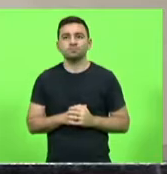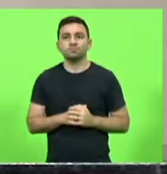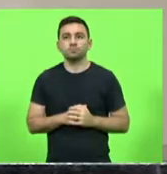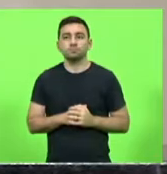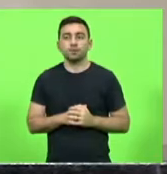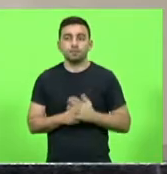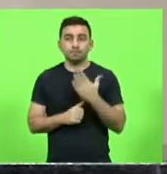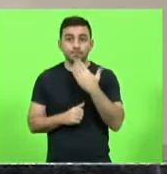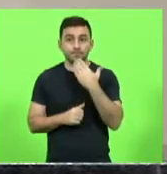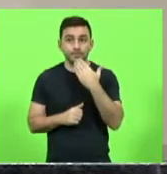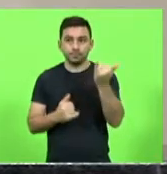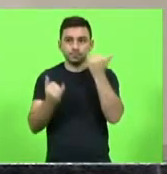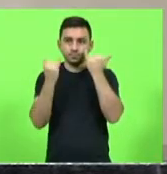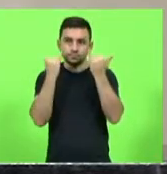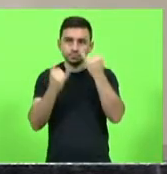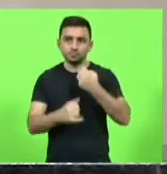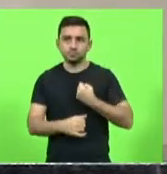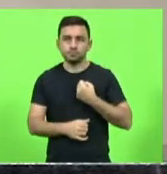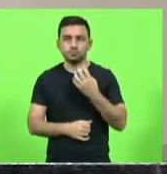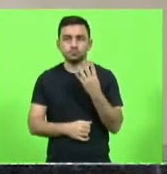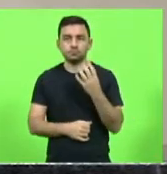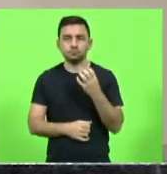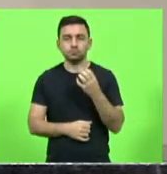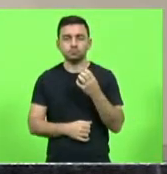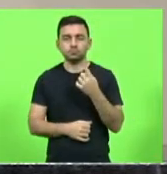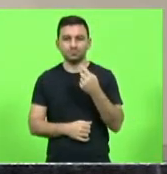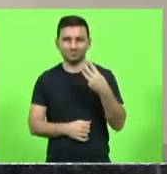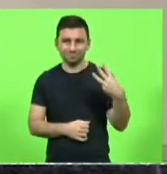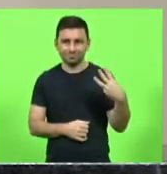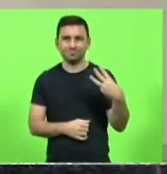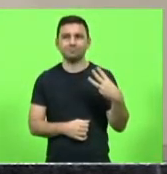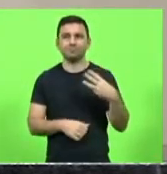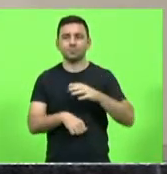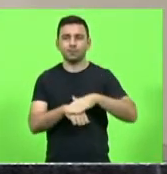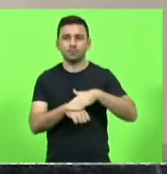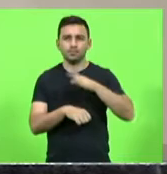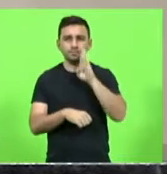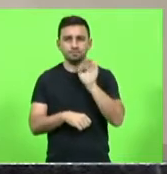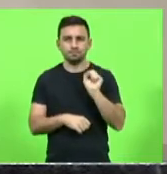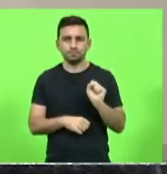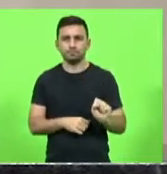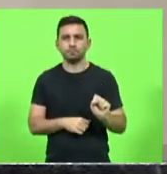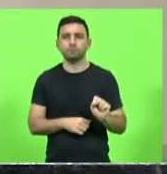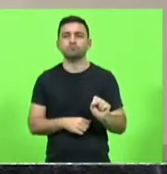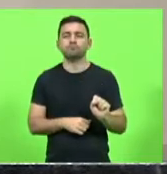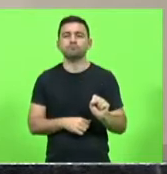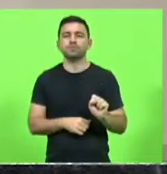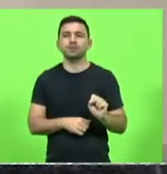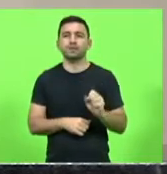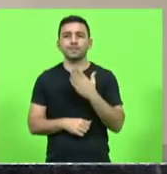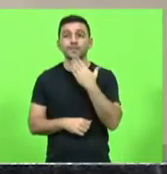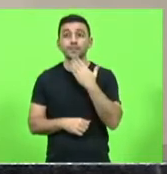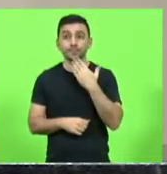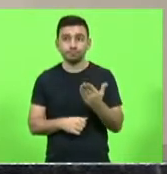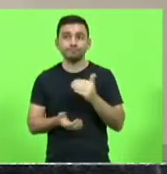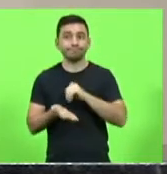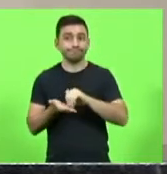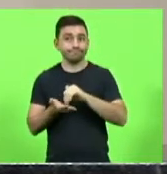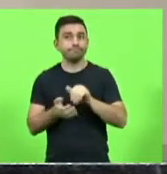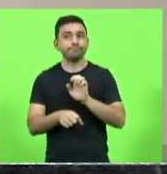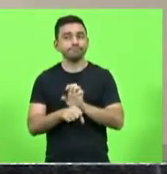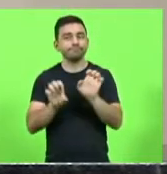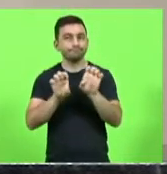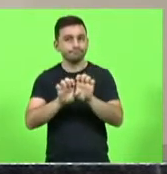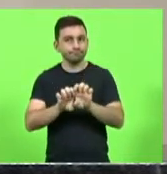Pedidos de informação. Pedido de informação 413, autor deputado Bruno Souza, solicitando à Secretaria de Estado da